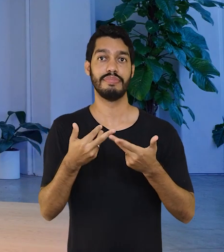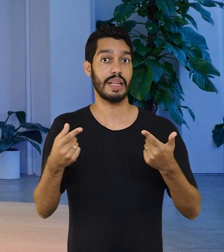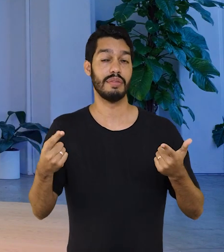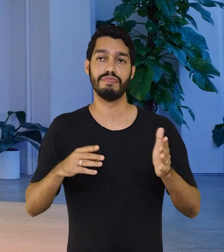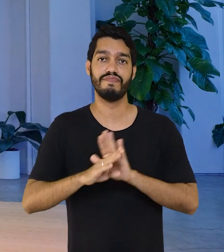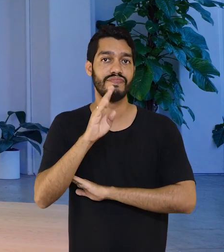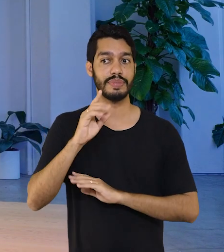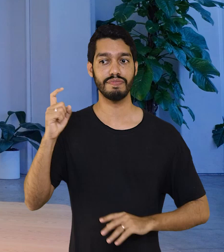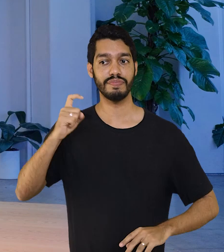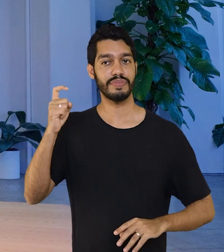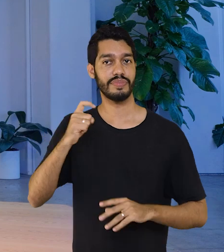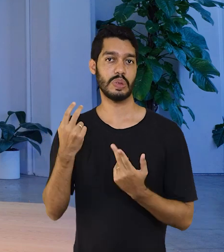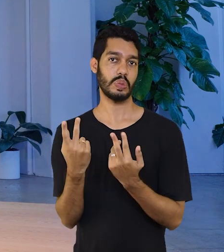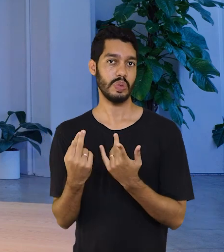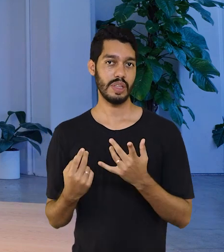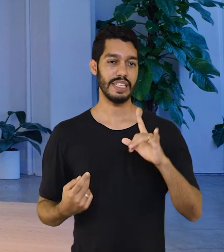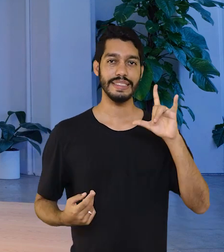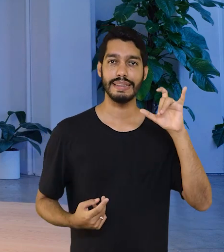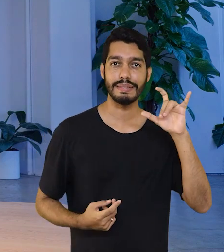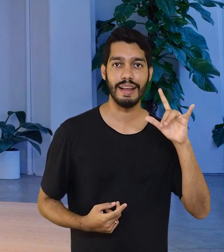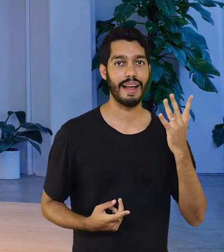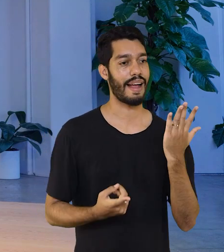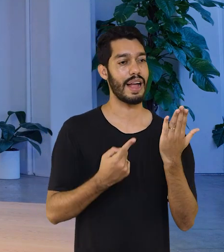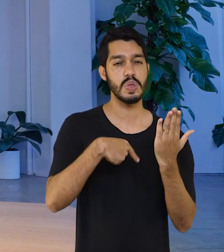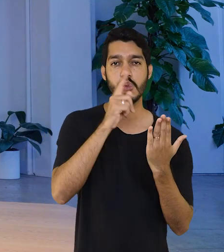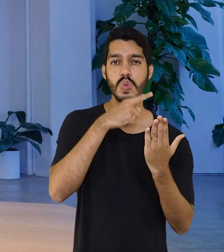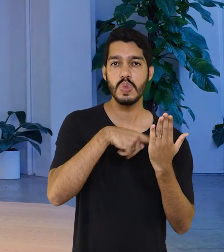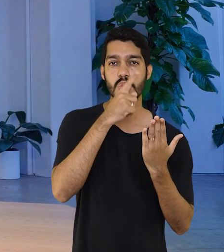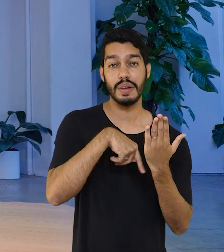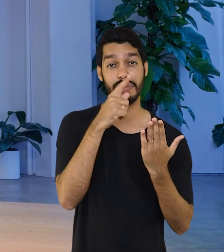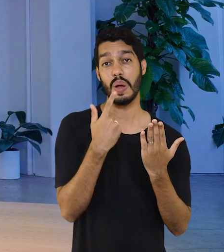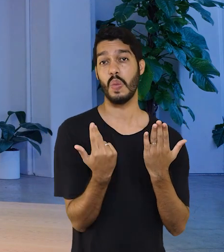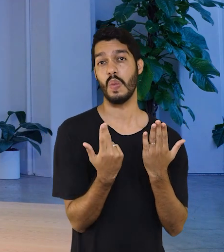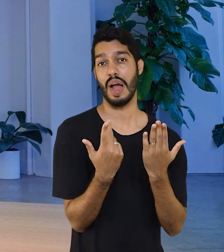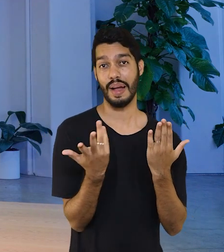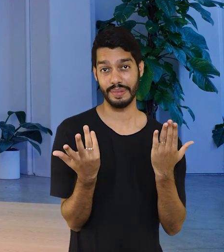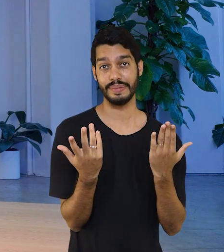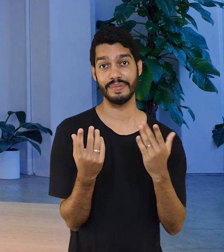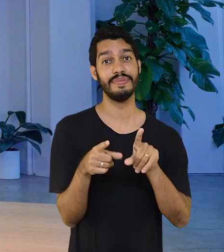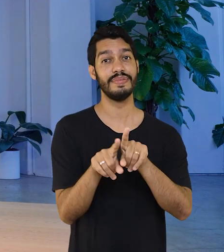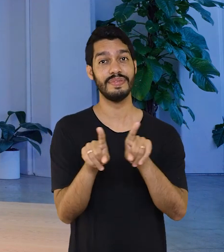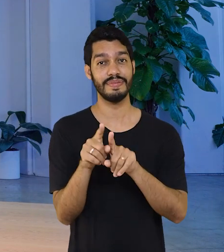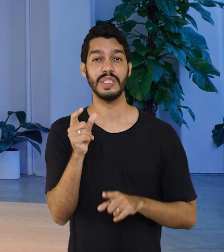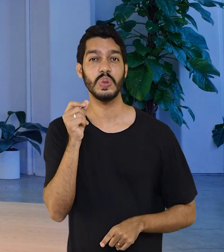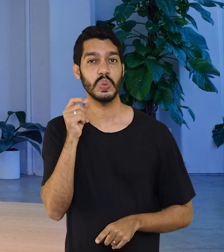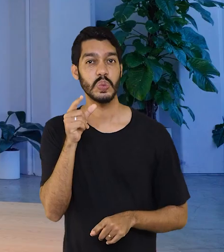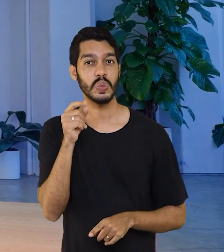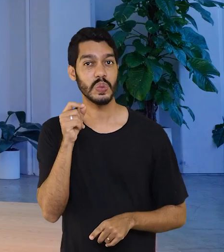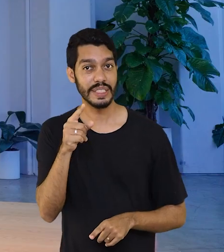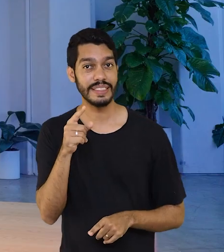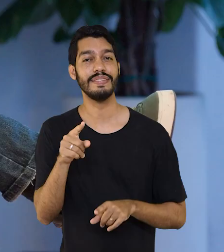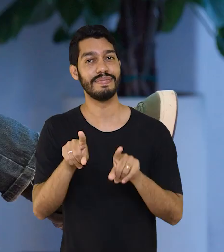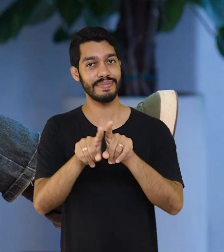né? TikTok, mesma coisa, assim. Instagram, Reels, mesma coisa. Mesmo o Twitch, quando você olha Twitch, que às vezes a gente esquece que